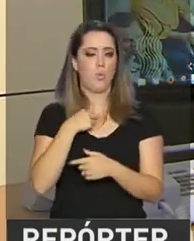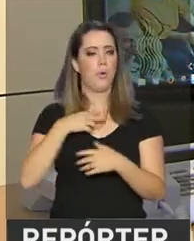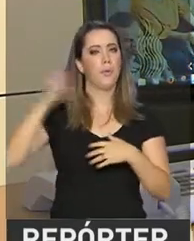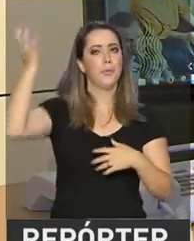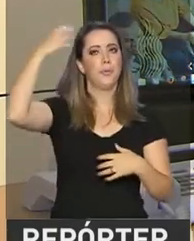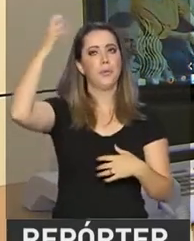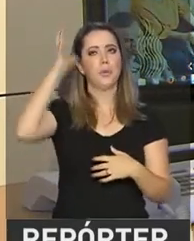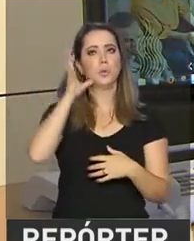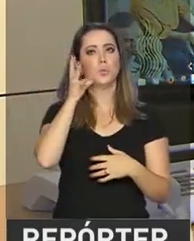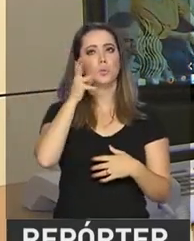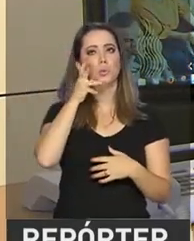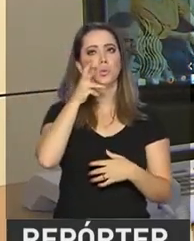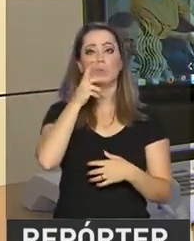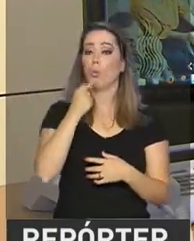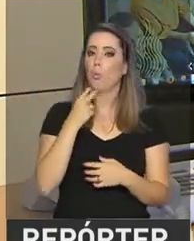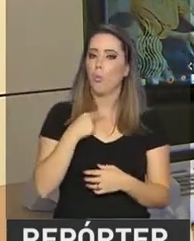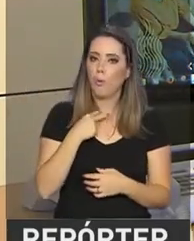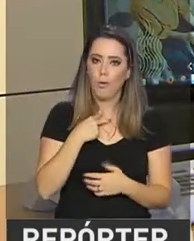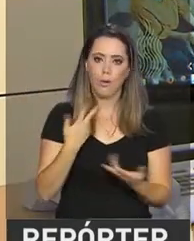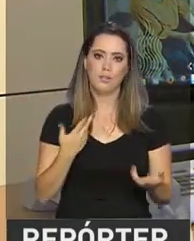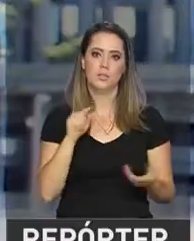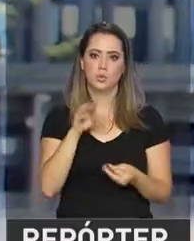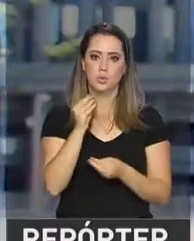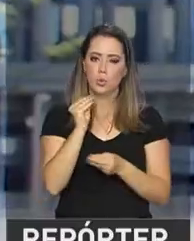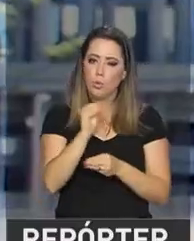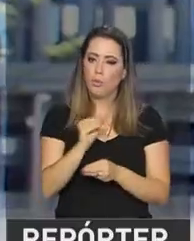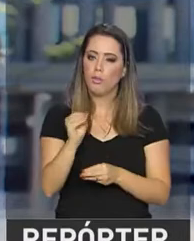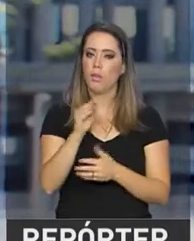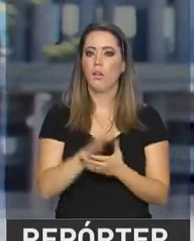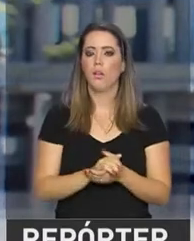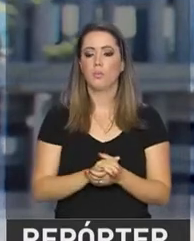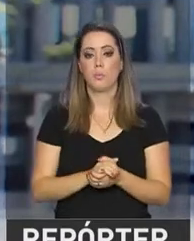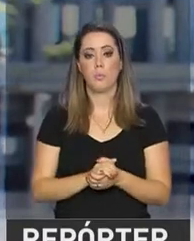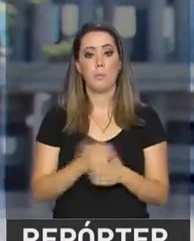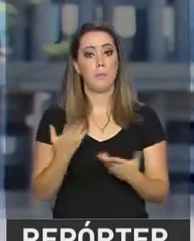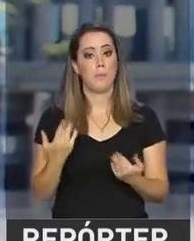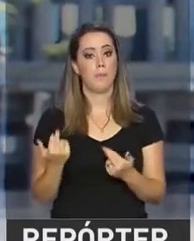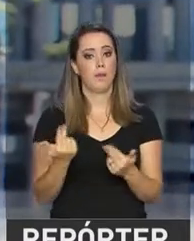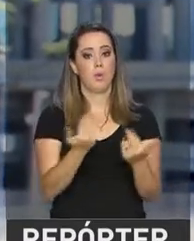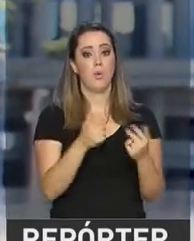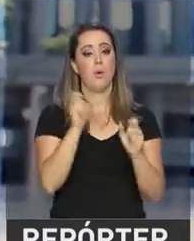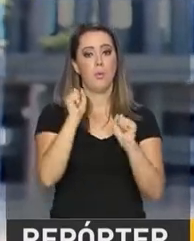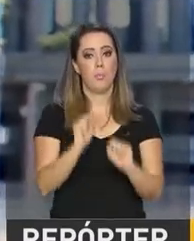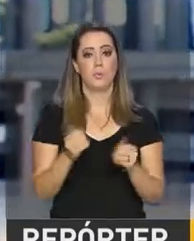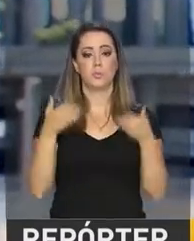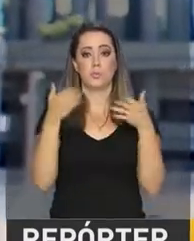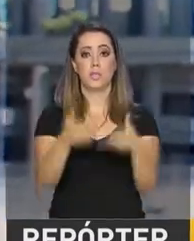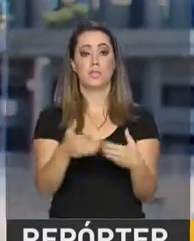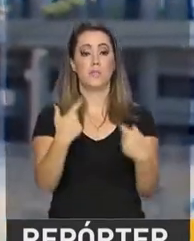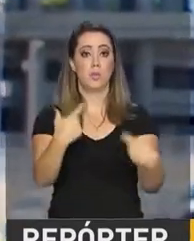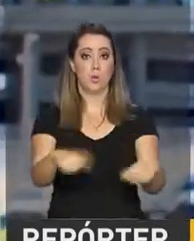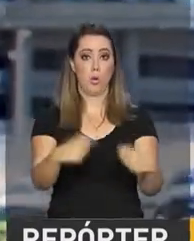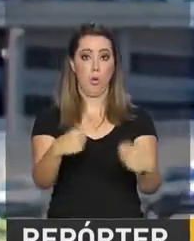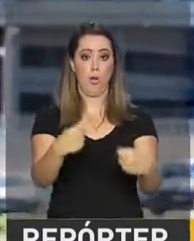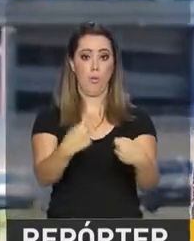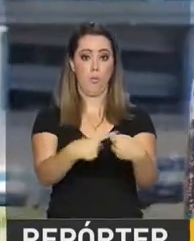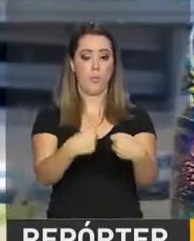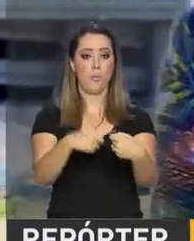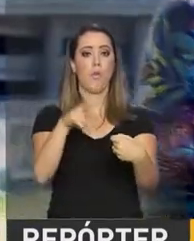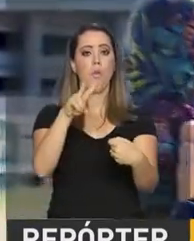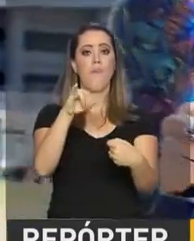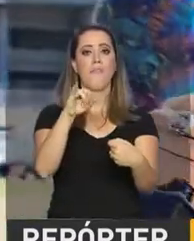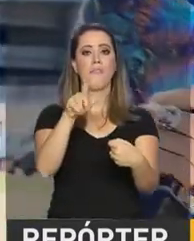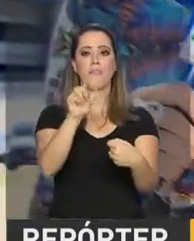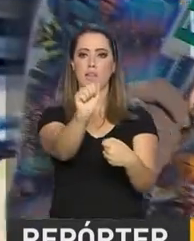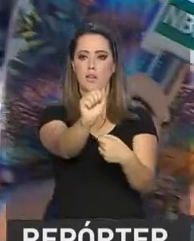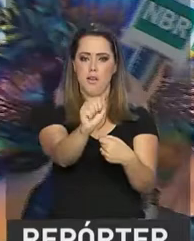de sempre reservar, né, a água. Pessoas como a Janaína vão poder participar da Vila Cidadã, um evento que acontece dentro